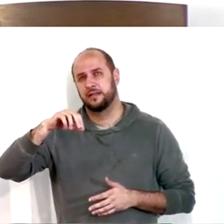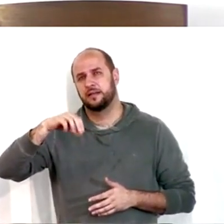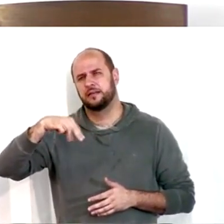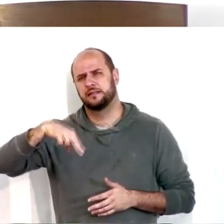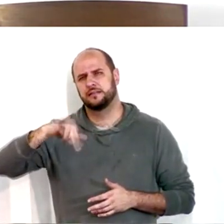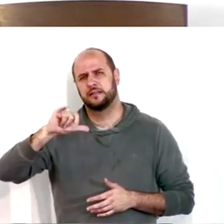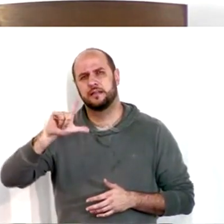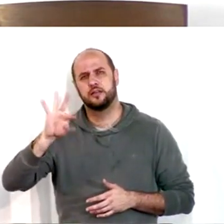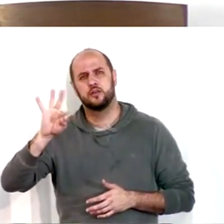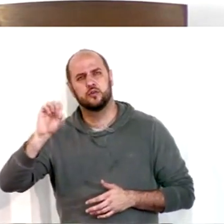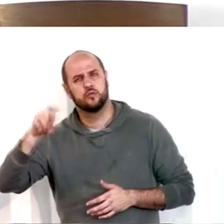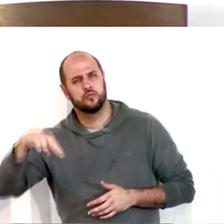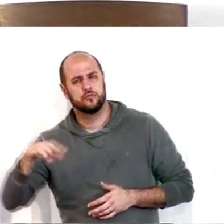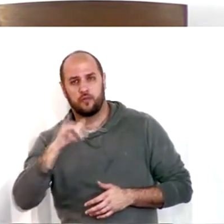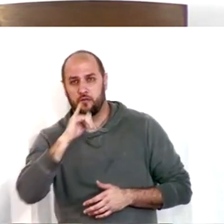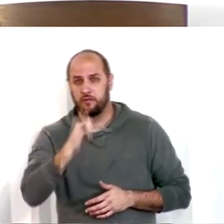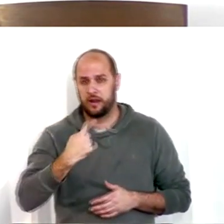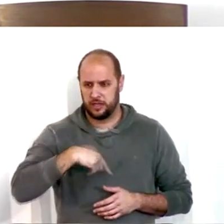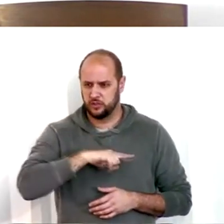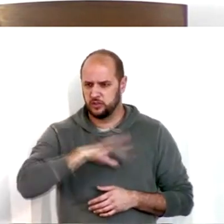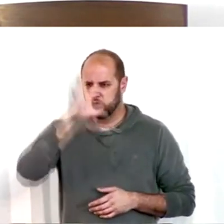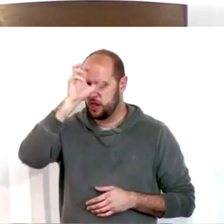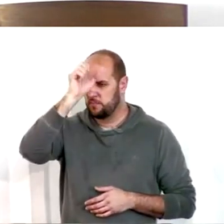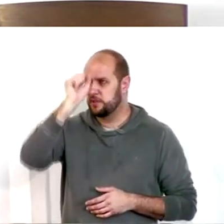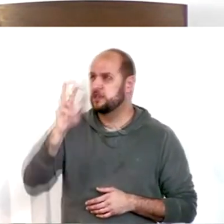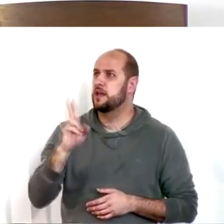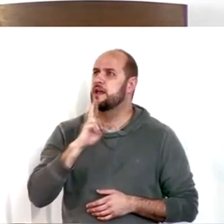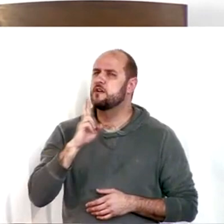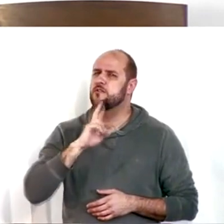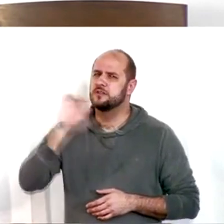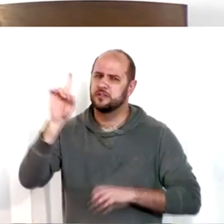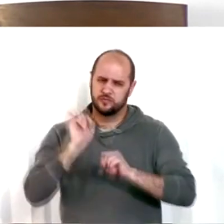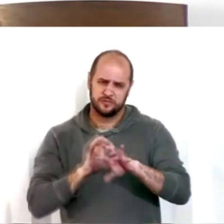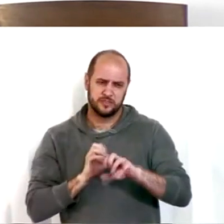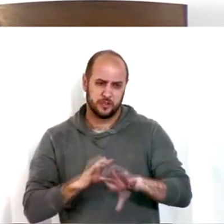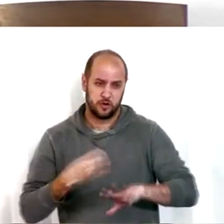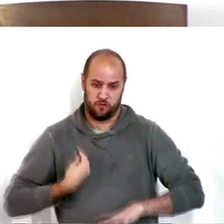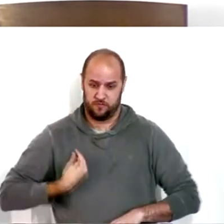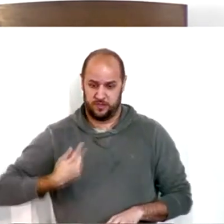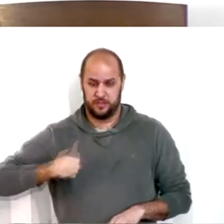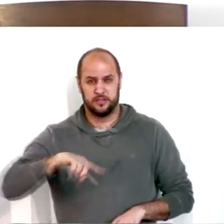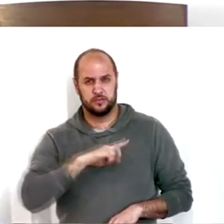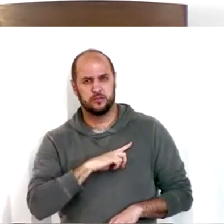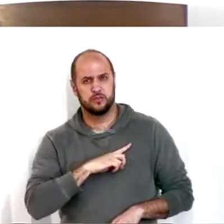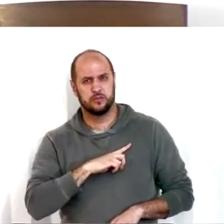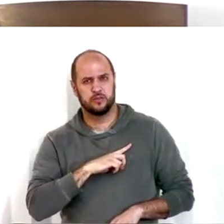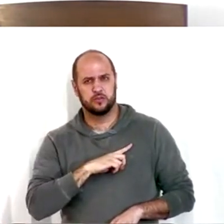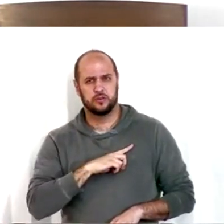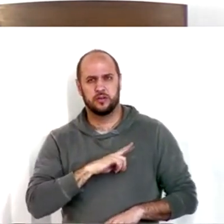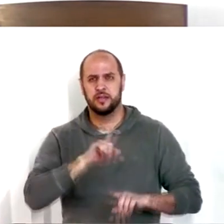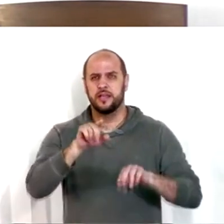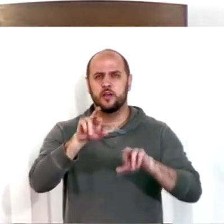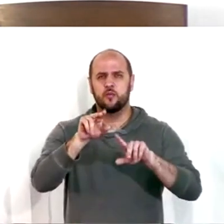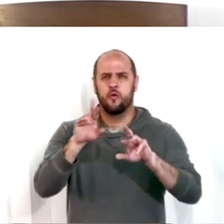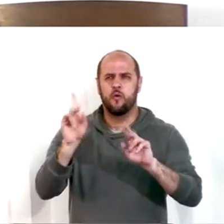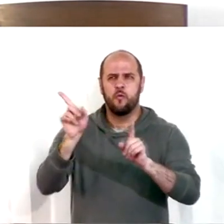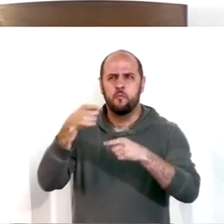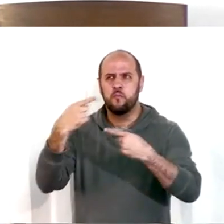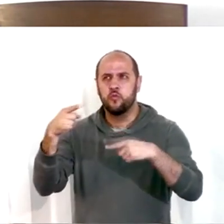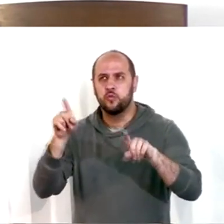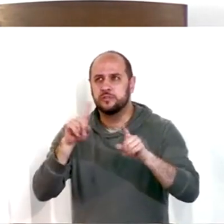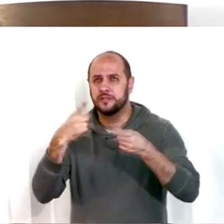ele diz: aprendemos a reconhecer a orientação de Deus em nossas vidas como um ouvido musical julga